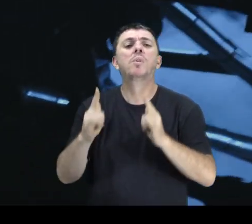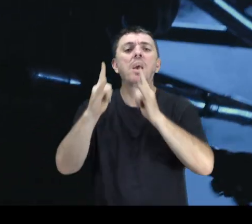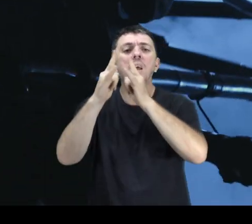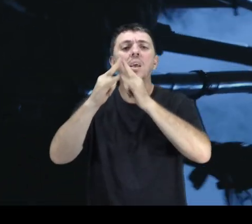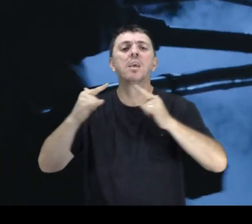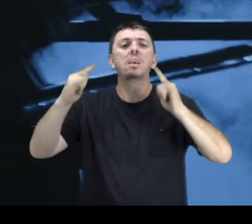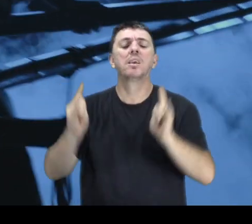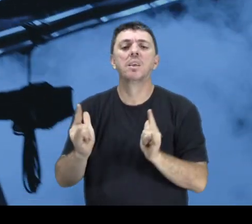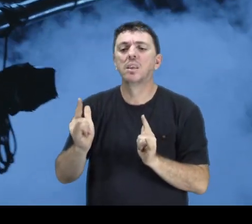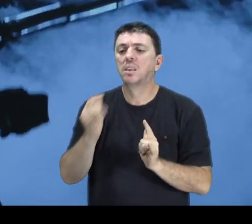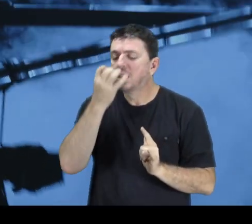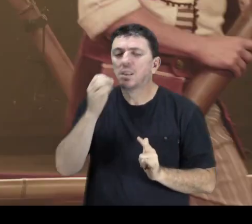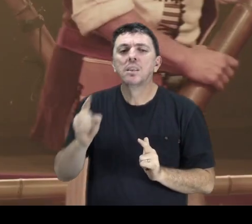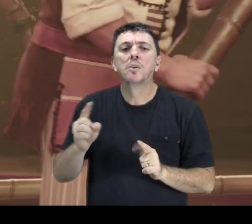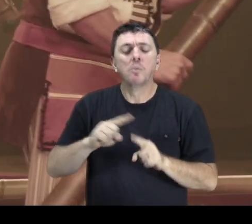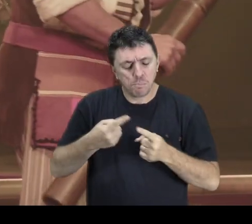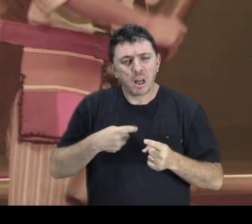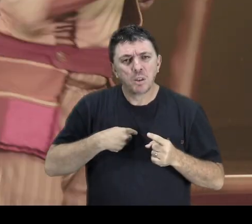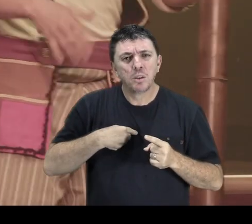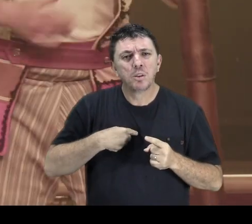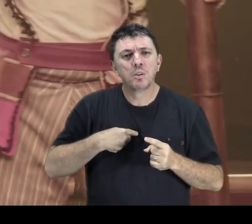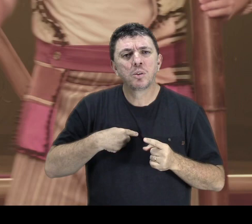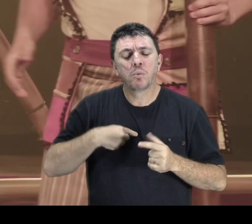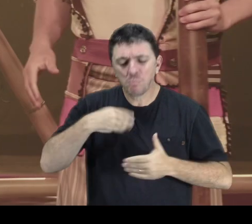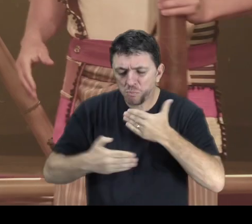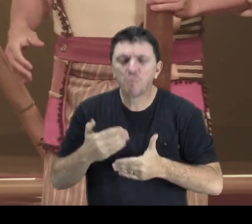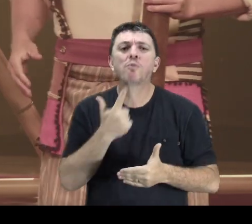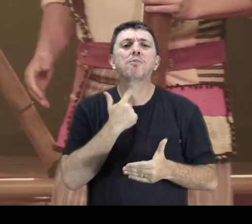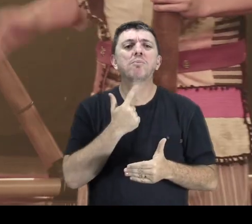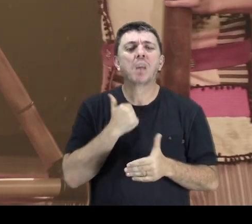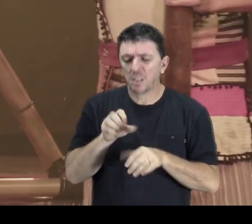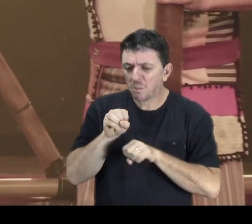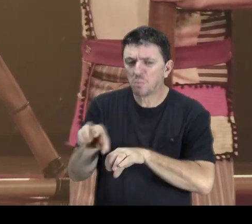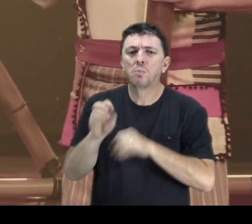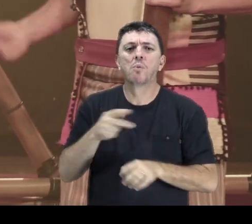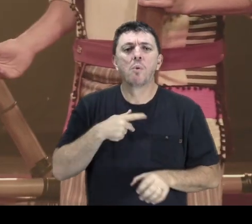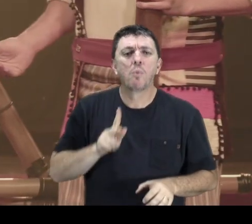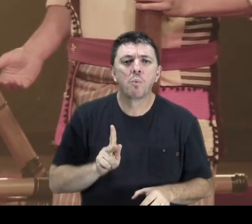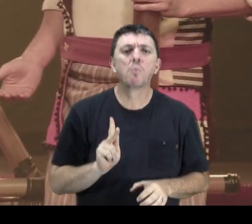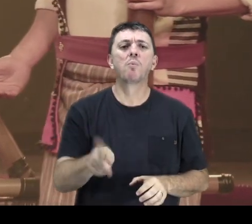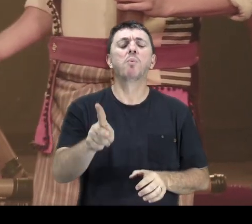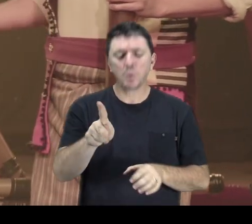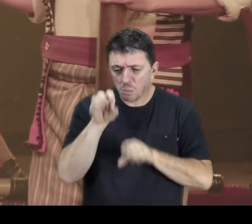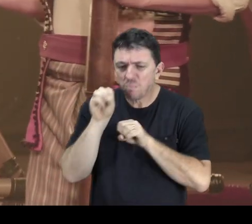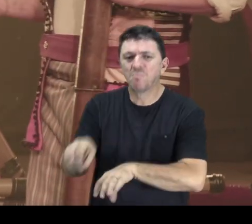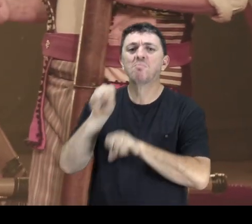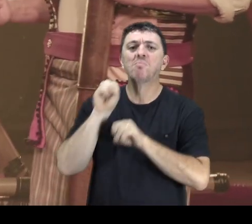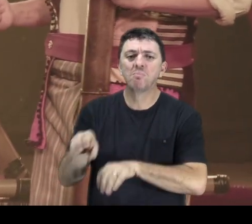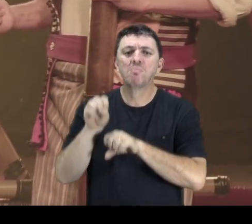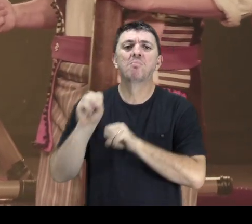a continuar. E assim foi. E começou a chegar essa turma de classe média. Todos que,